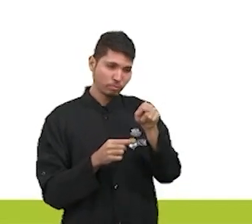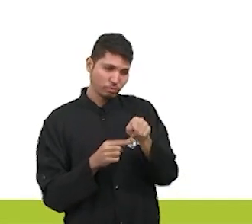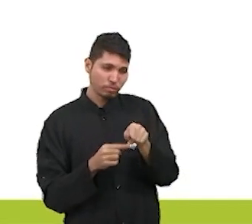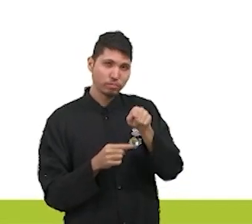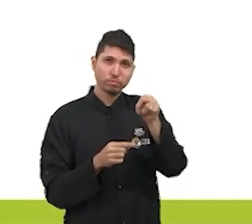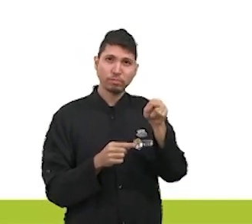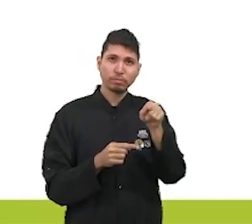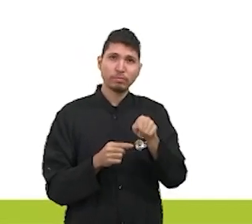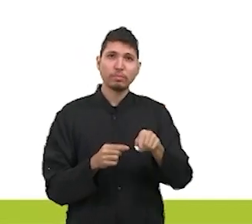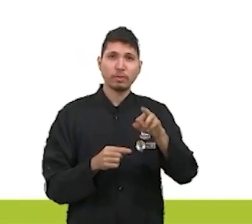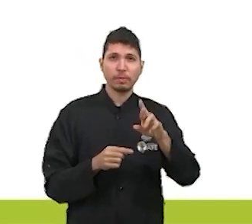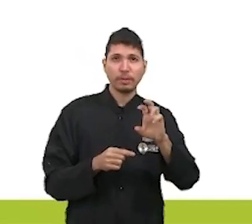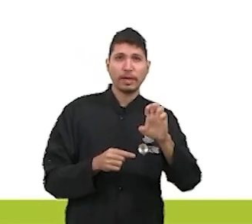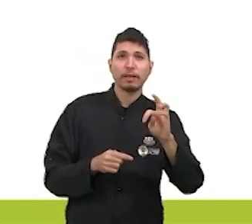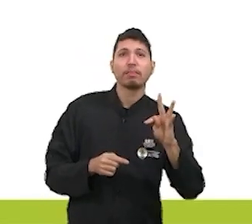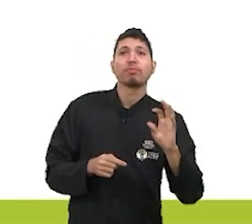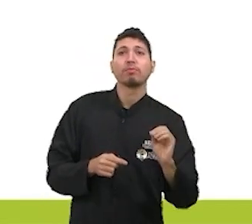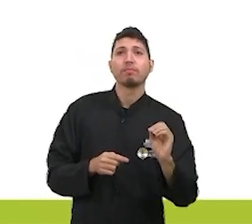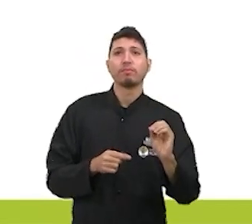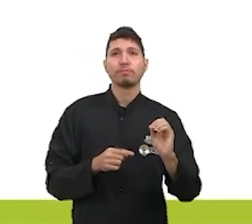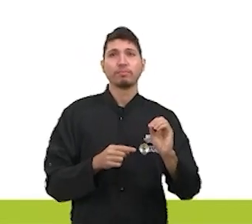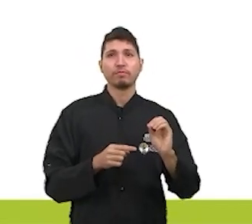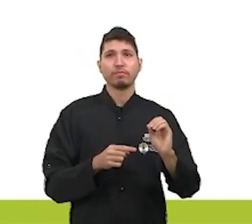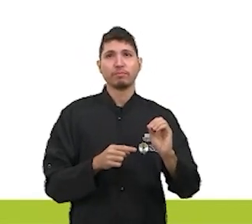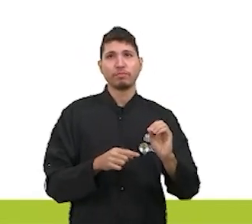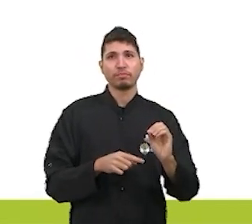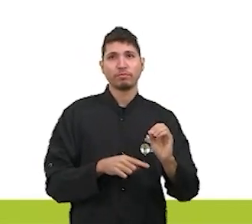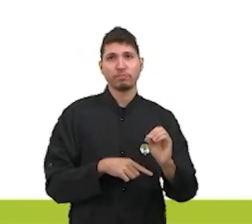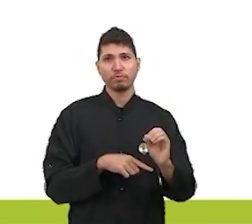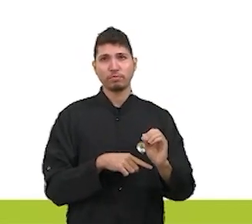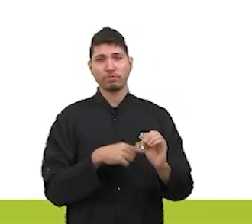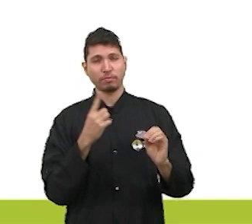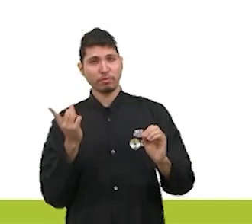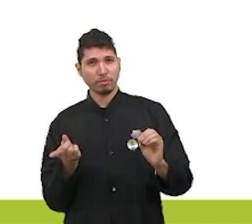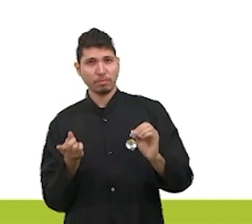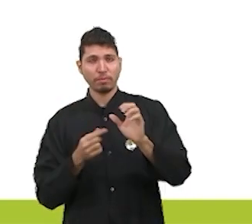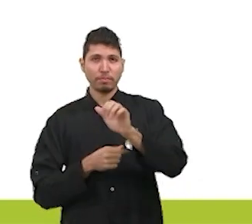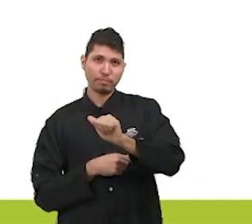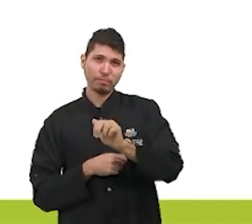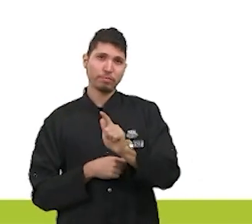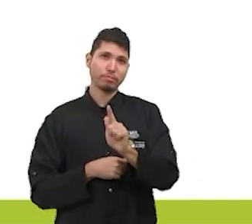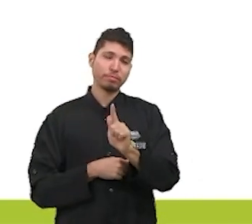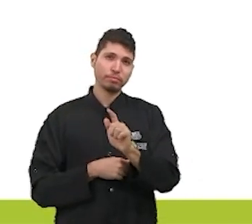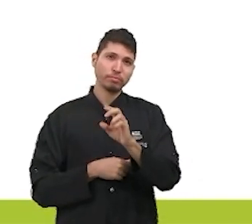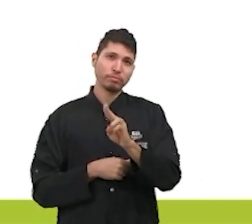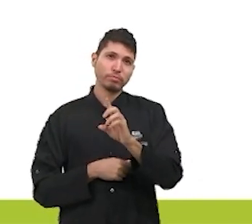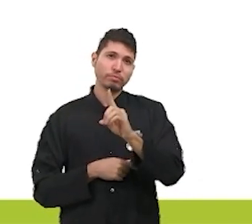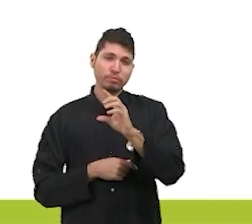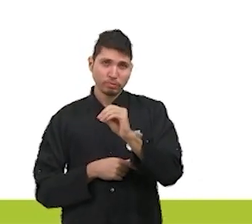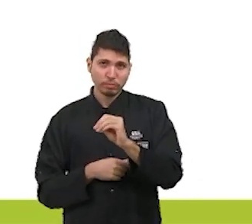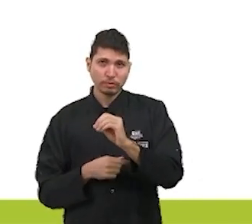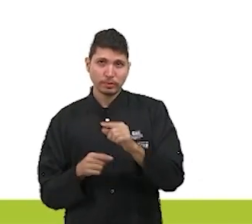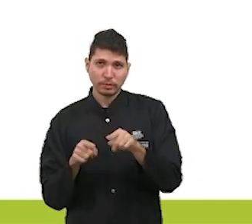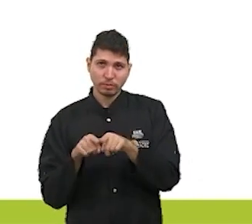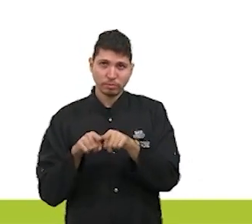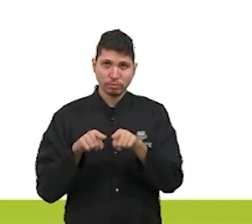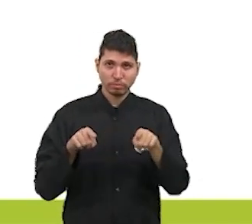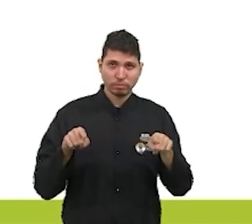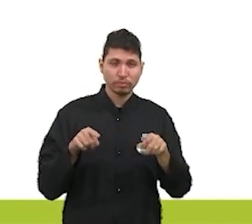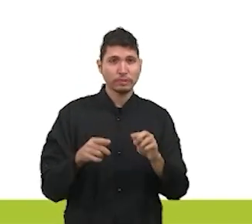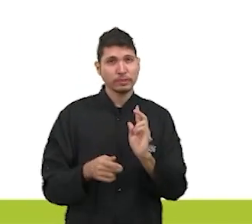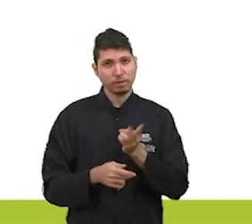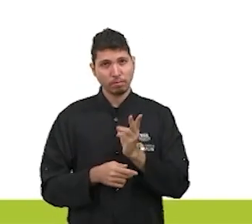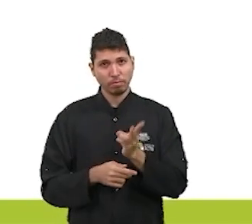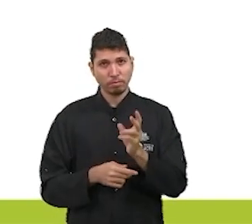ângulo de 90, e pelo ângulo agudo, tá bom? O ângulo agudo, a gente vai chamar de CA,